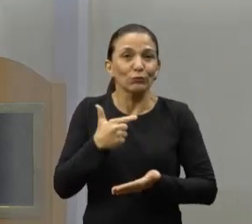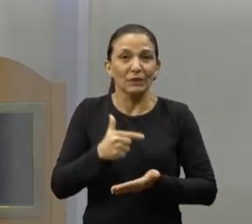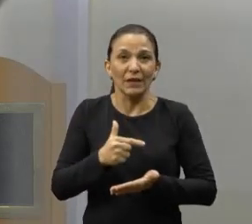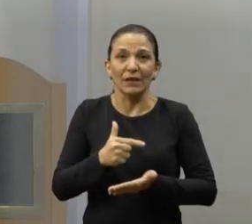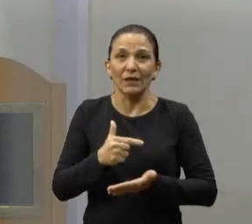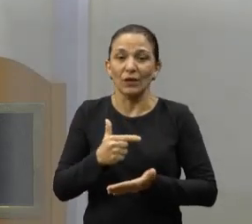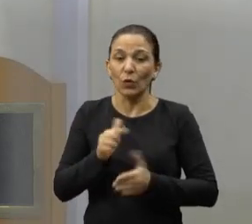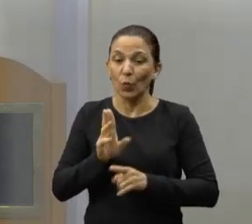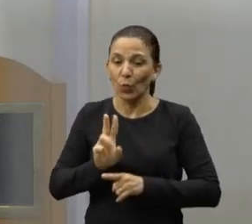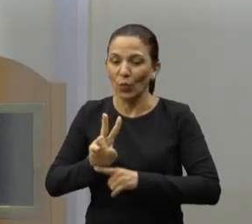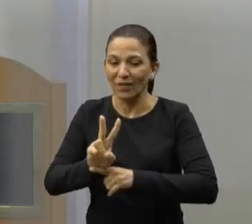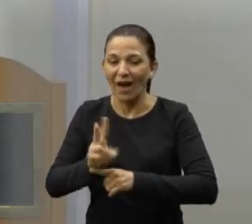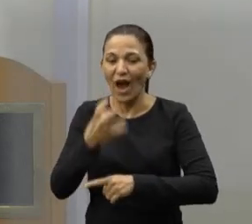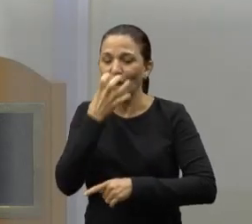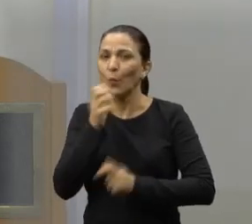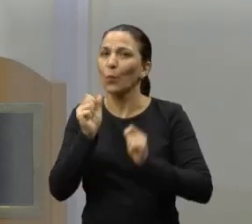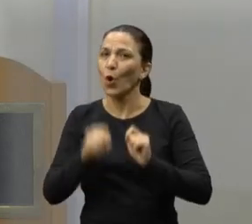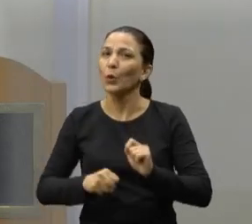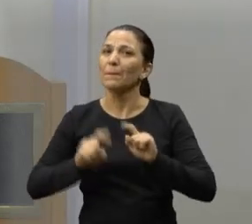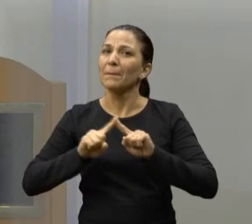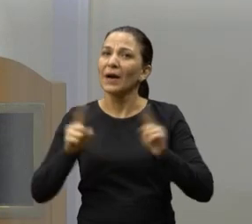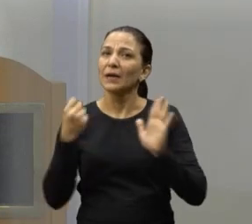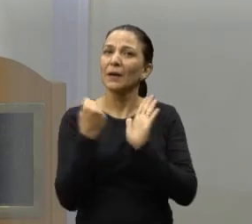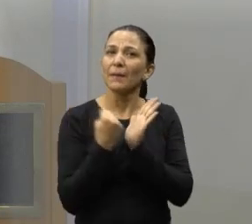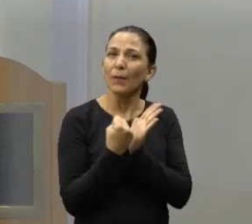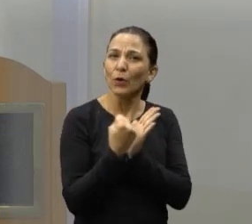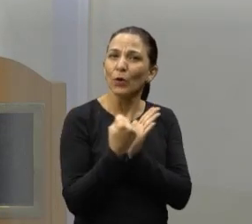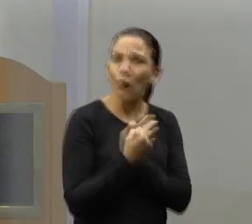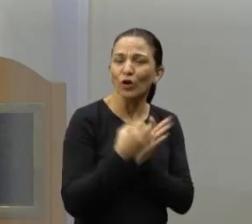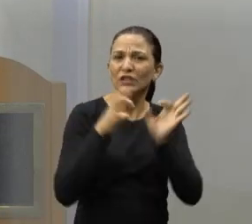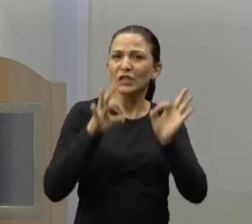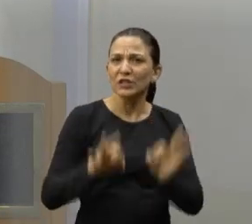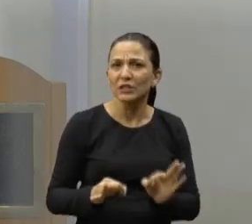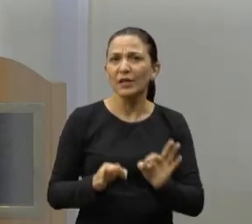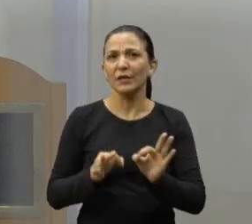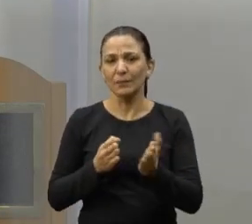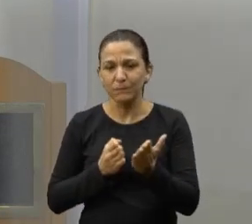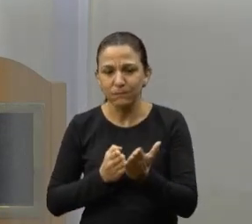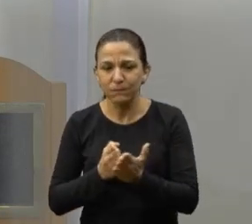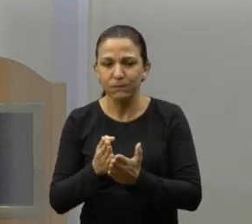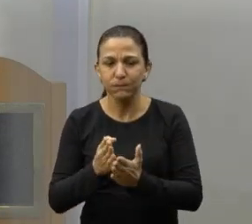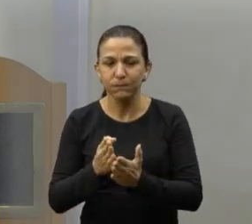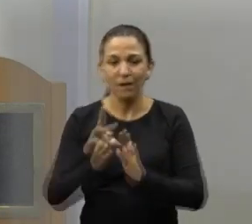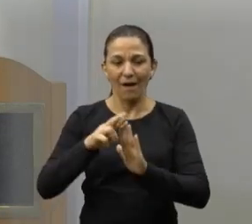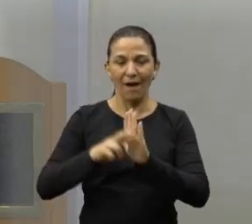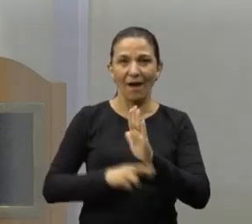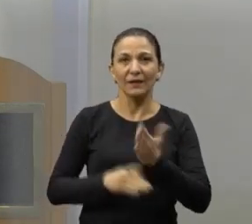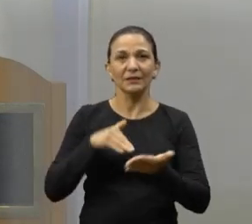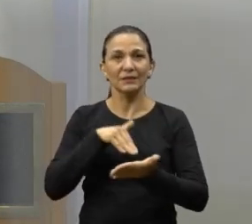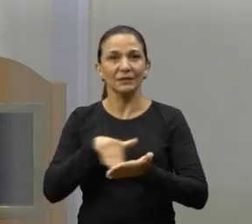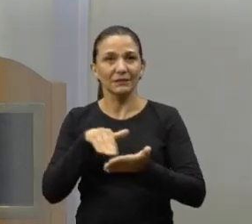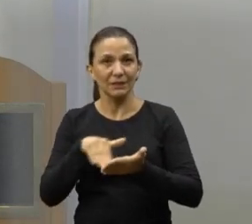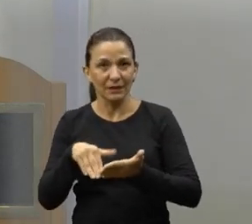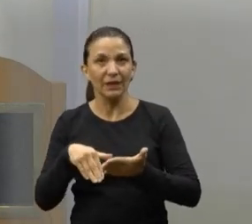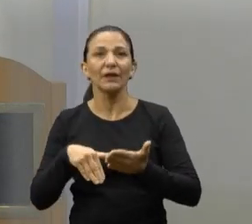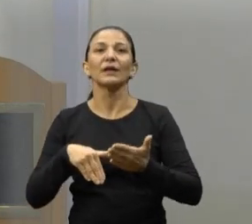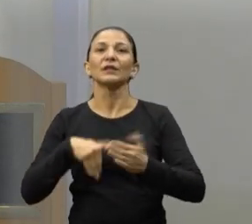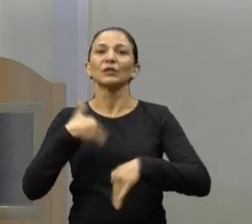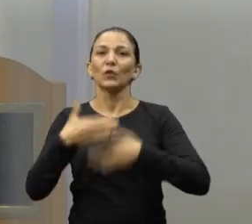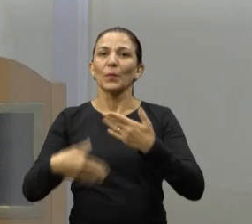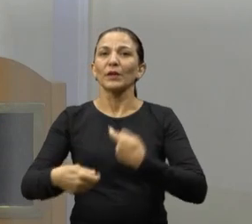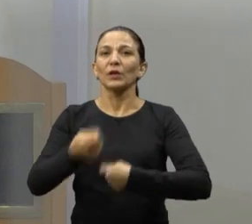cães Pode mas tem todo um protocolo que precisa ser seguido dentro das normas da secretaria do desenvolvimento aqui